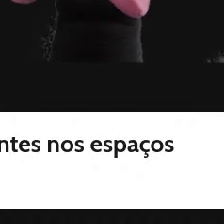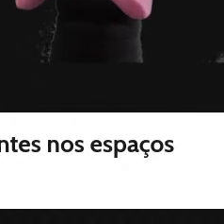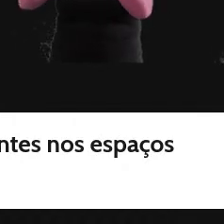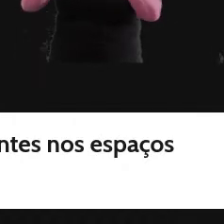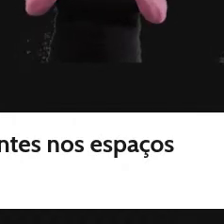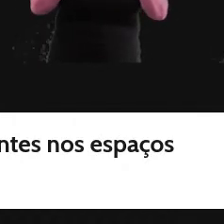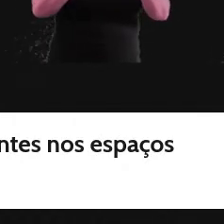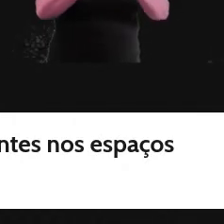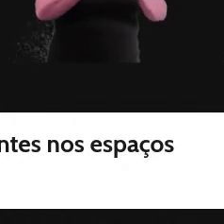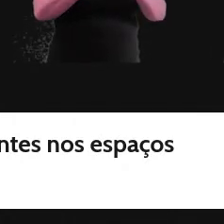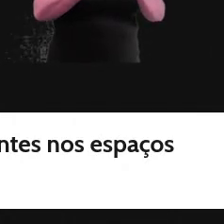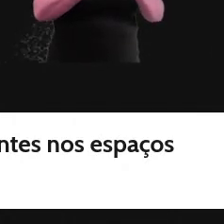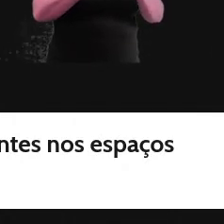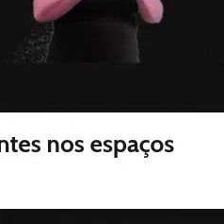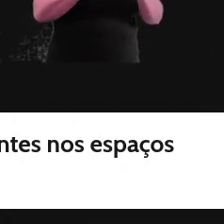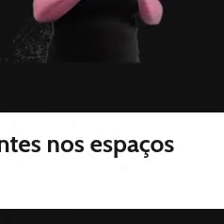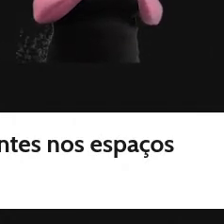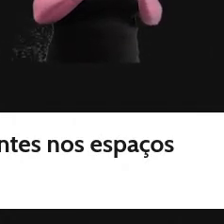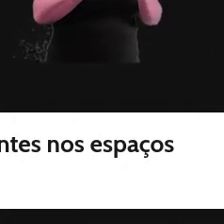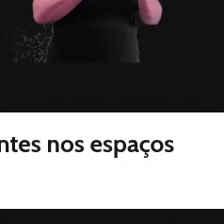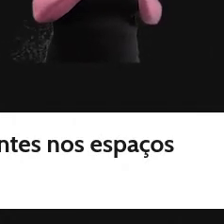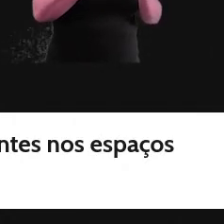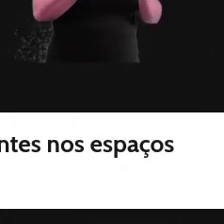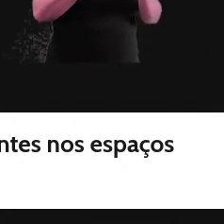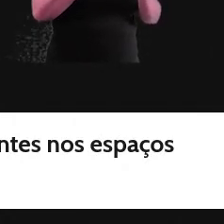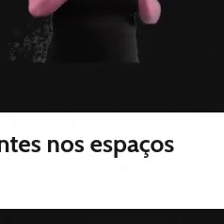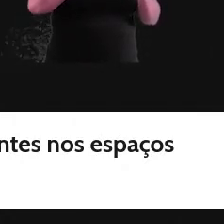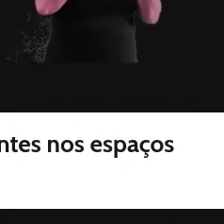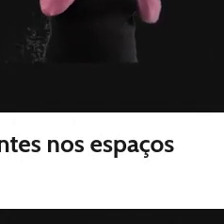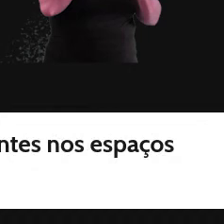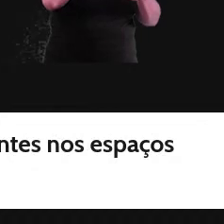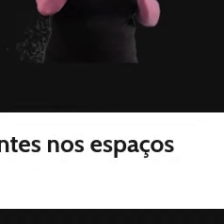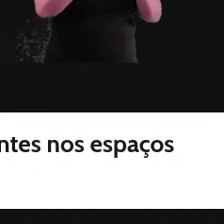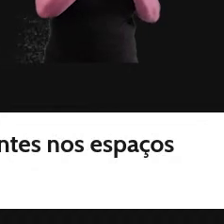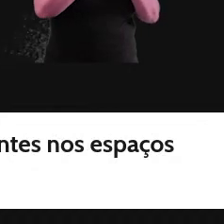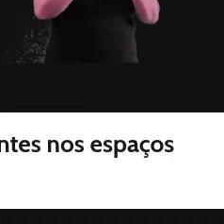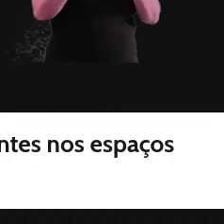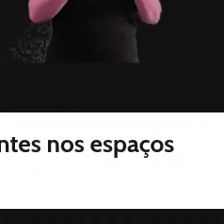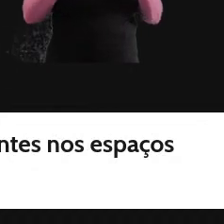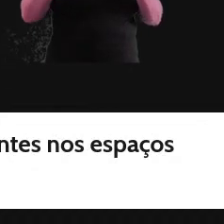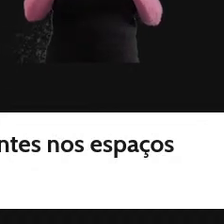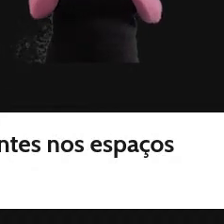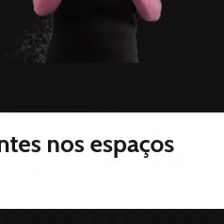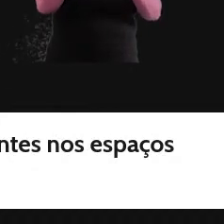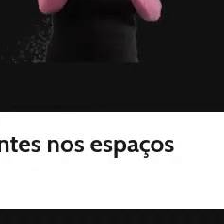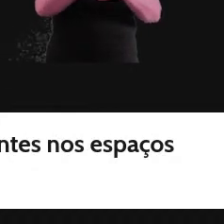beneficiar daquela ação. E a somatória de ações potencializa a inclusão.